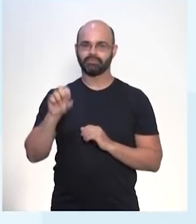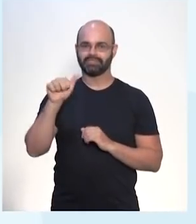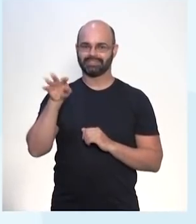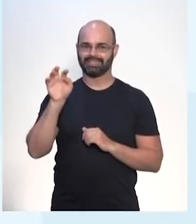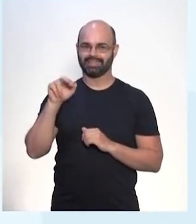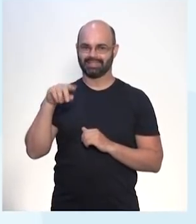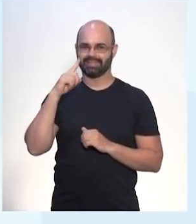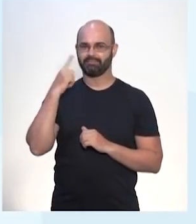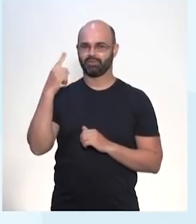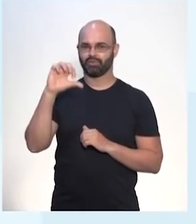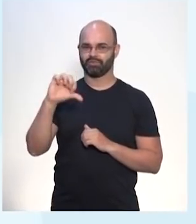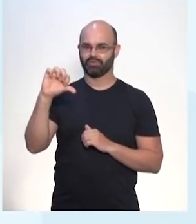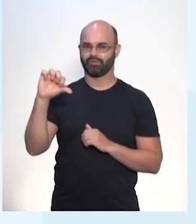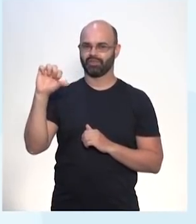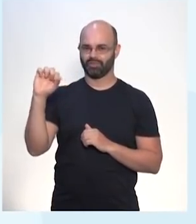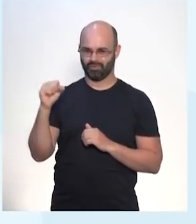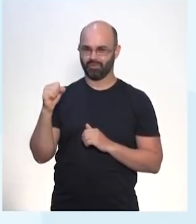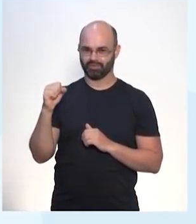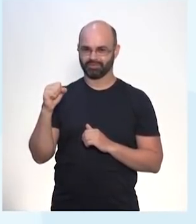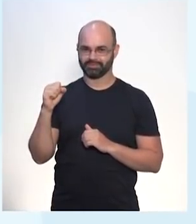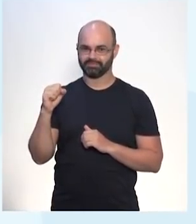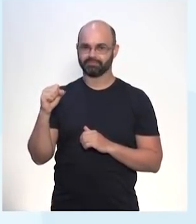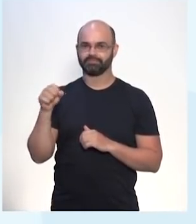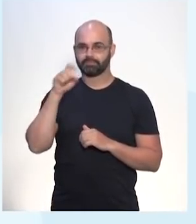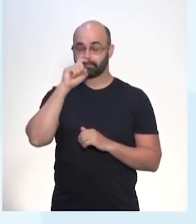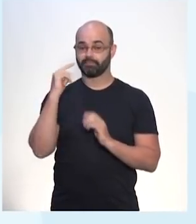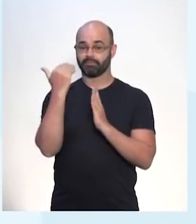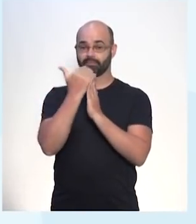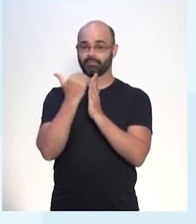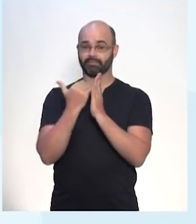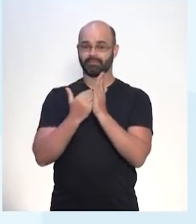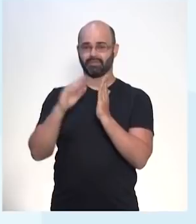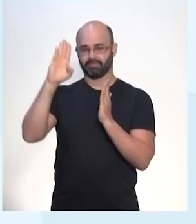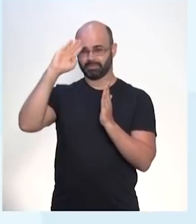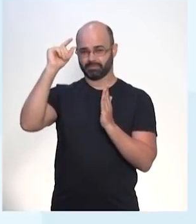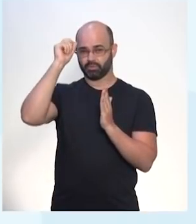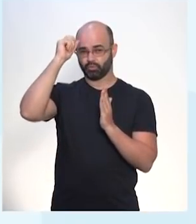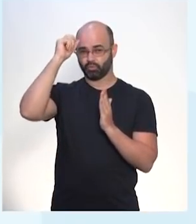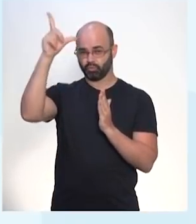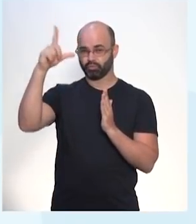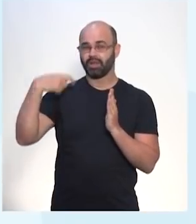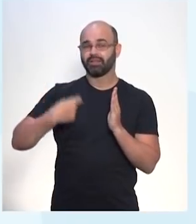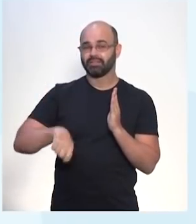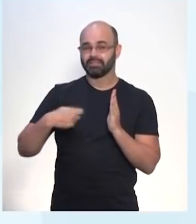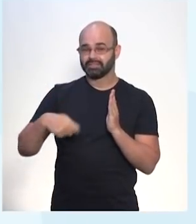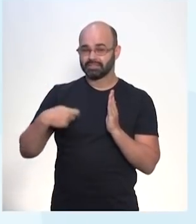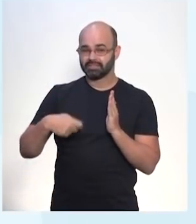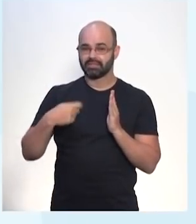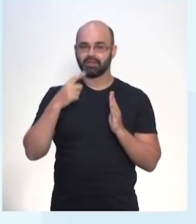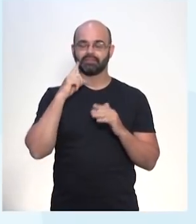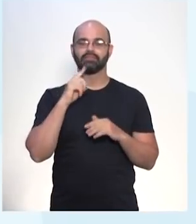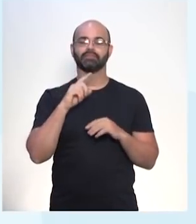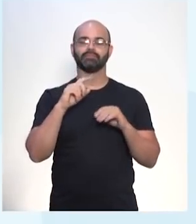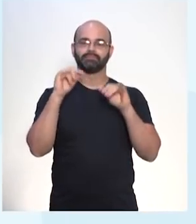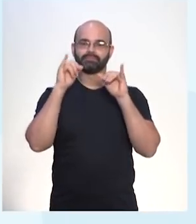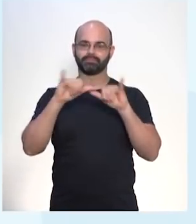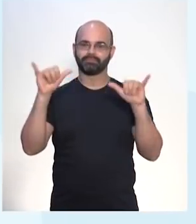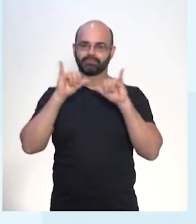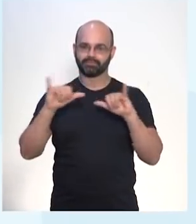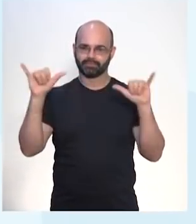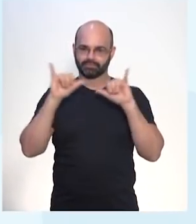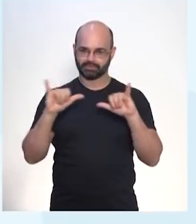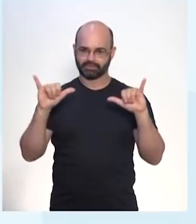1998, aponta uma lista das principais necessidades culturais que podem ser trabalhadas em anúncios publicitários. Vamos